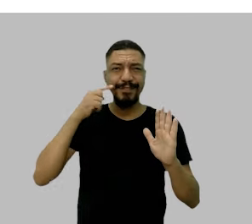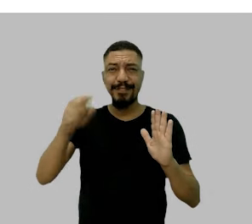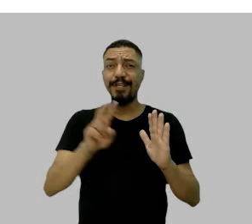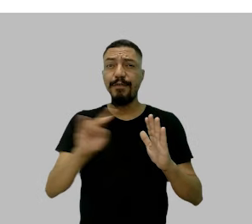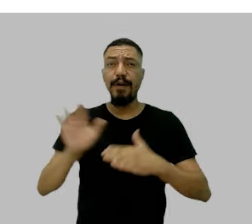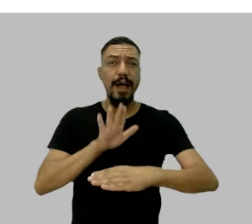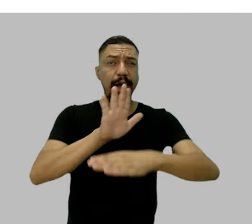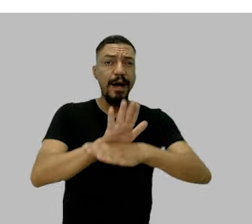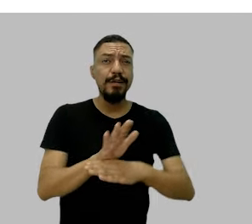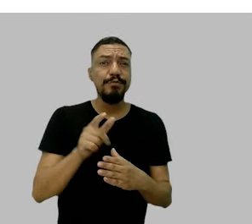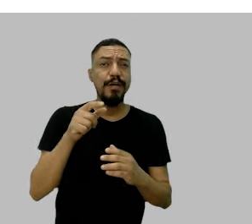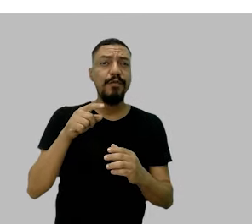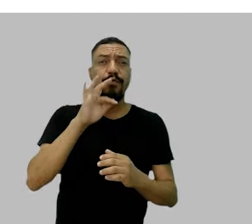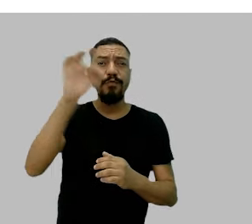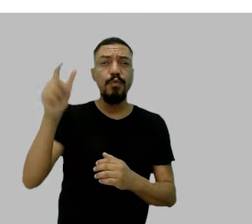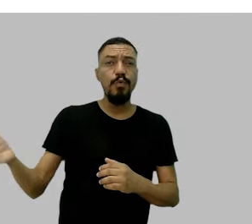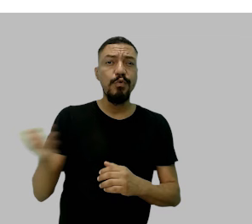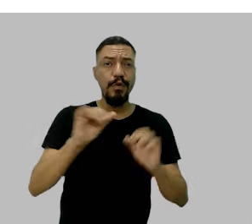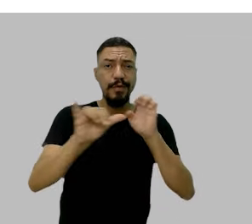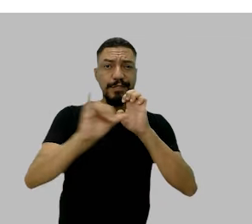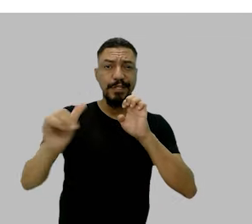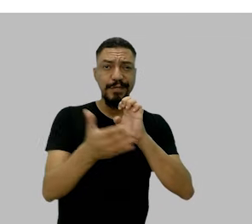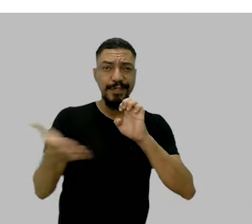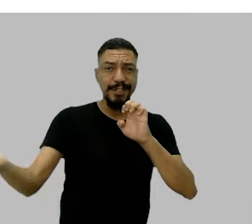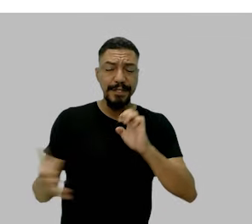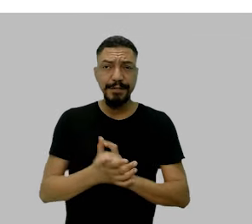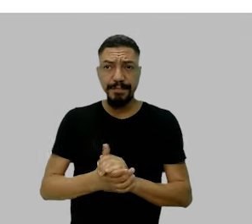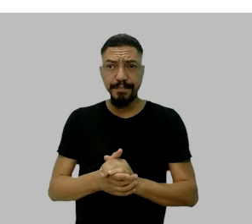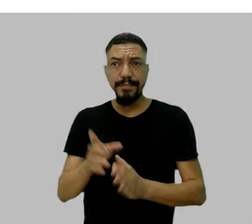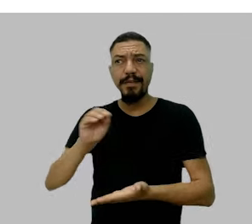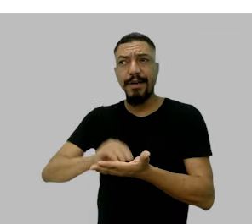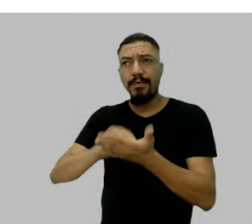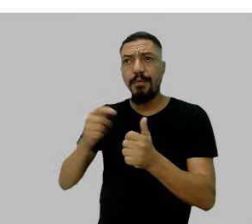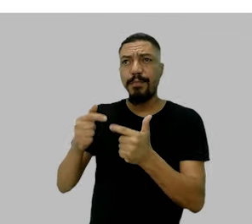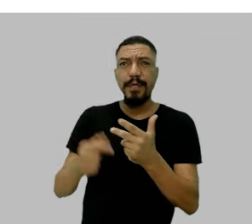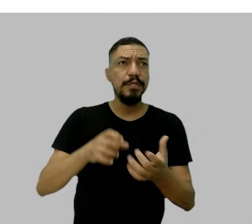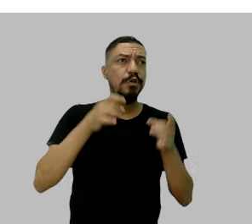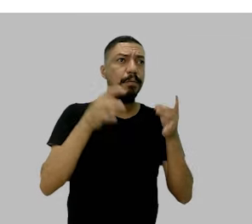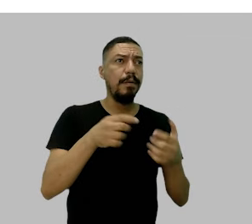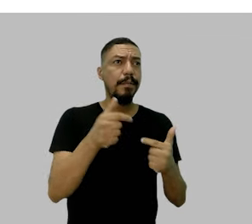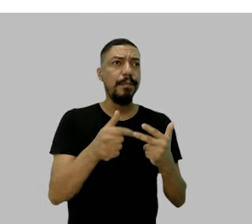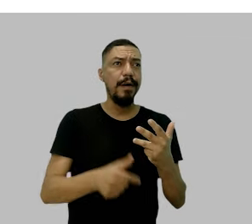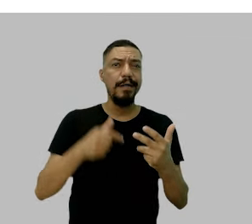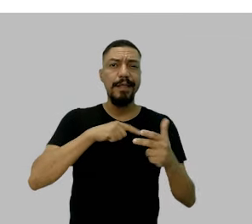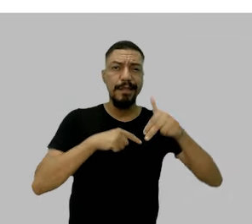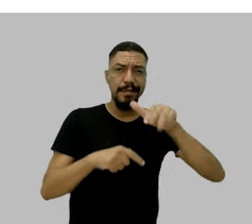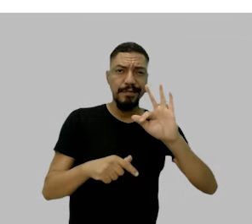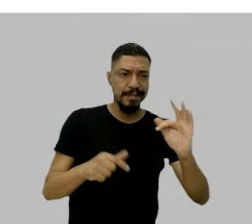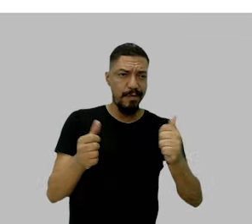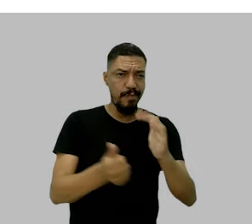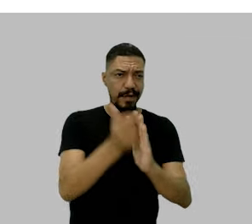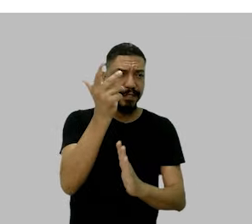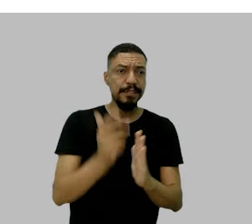próximo edital de vocês. Aqui faltou, aqui sobrou, aqui foi muita nota fiscal. Eu poderia ter pegado esse